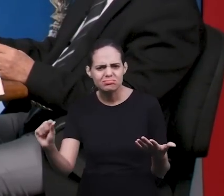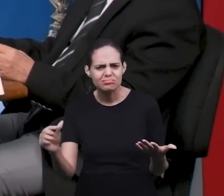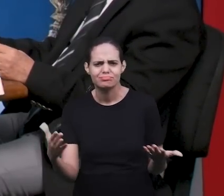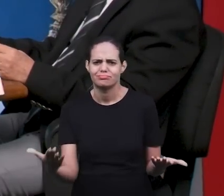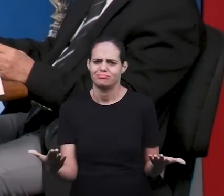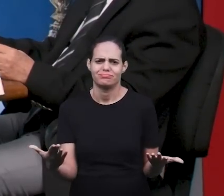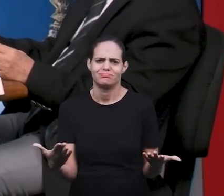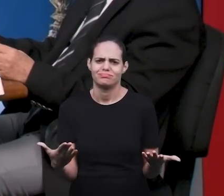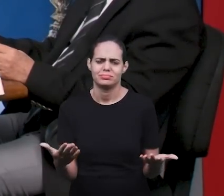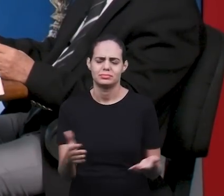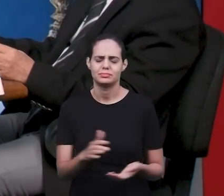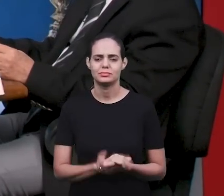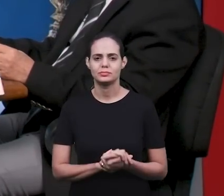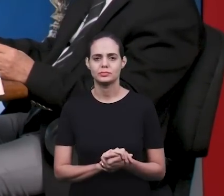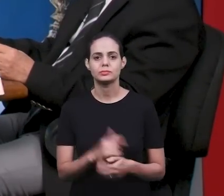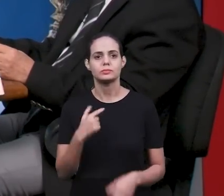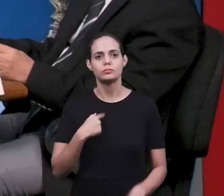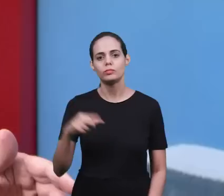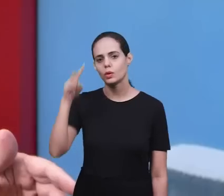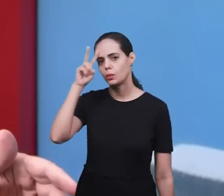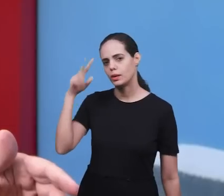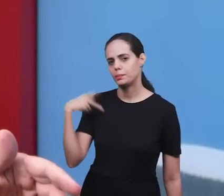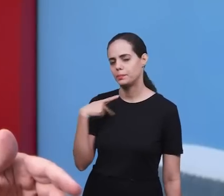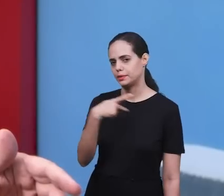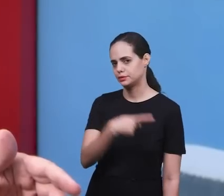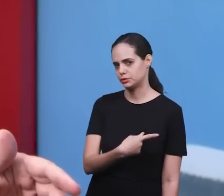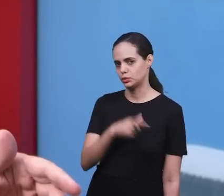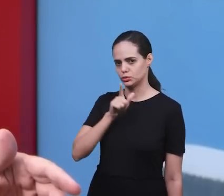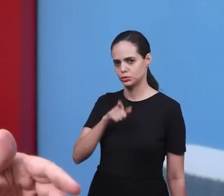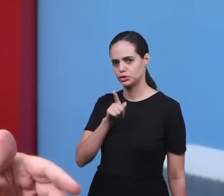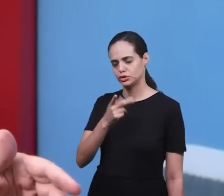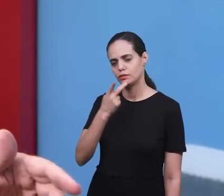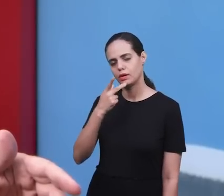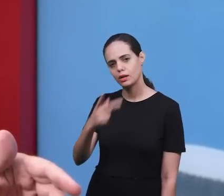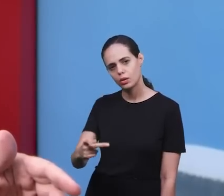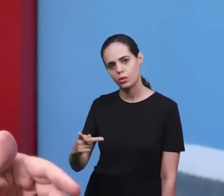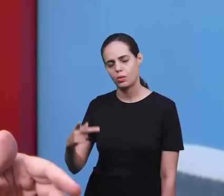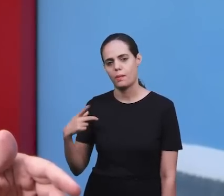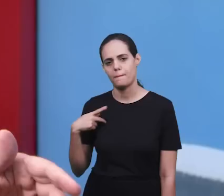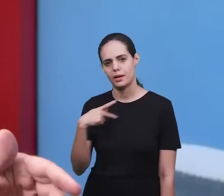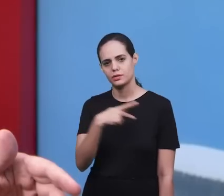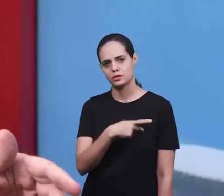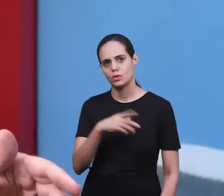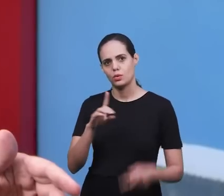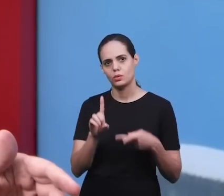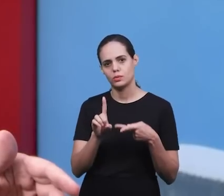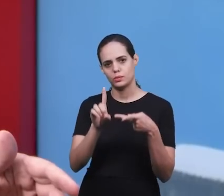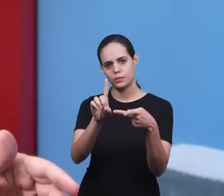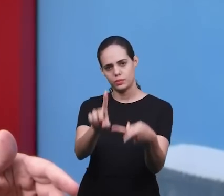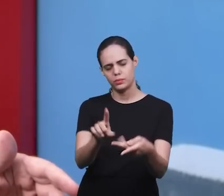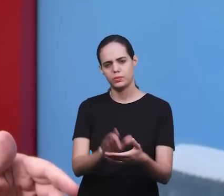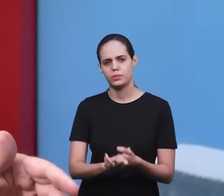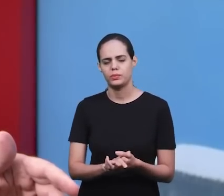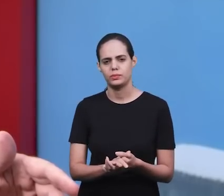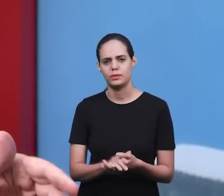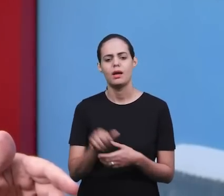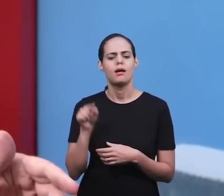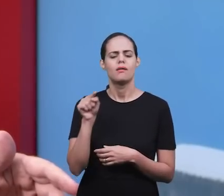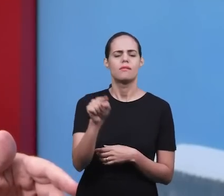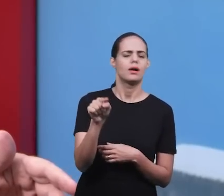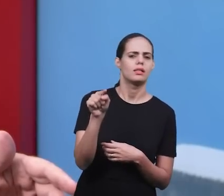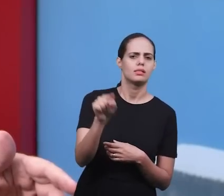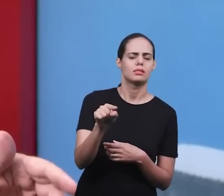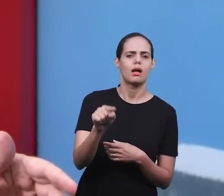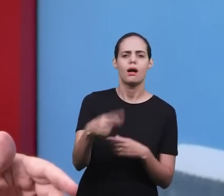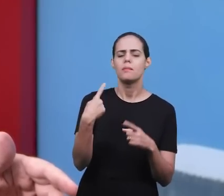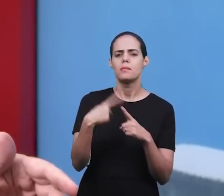ele falando a importância das visitas dos pastores, que muitas vezes o pastor vai por causa de um problema, uma enfermidade, uma